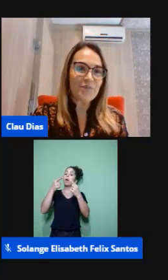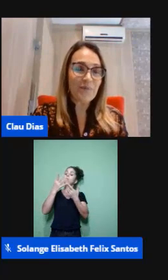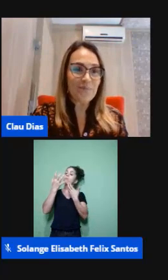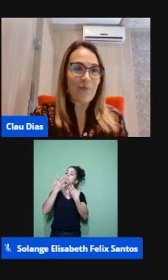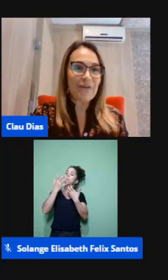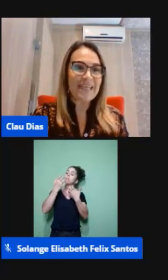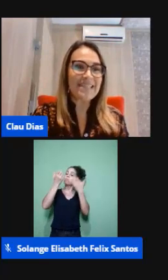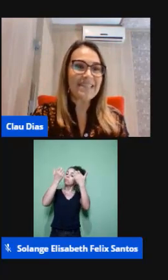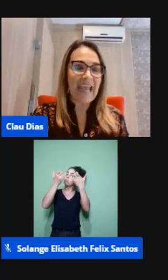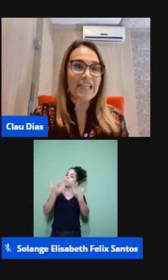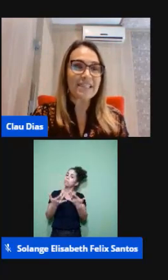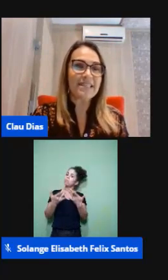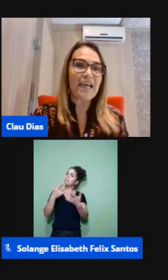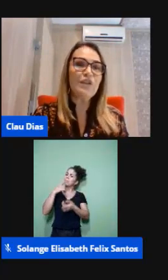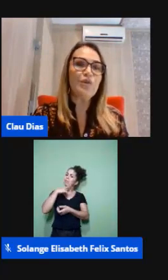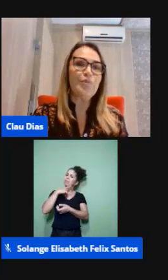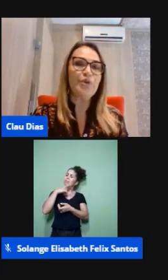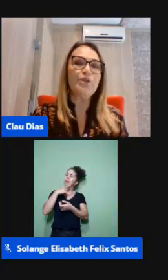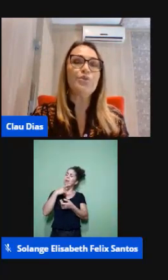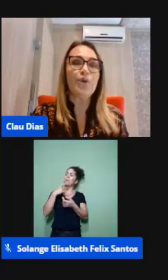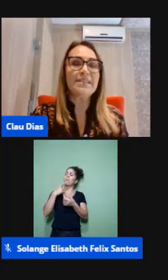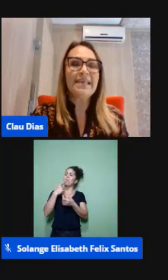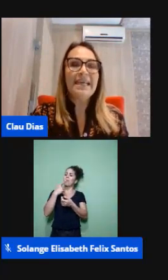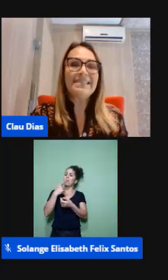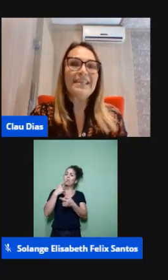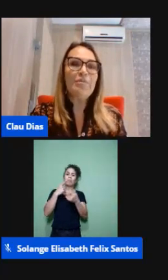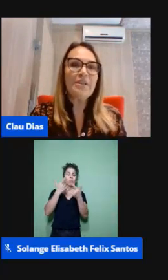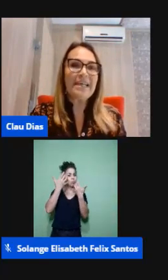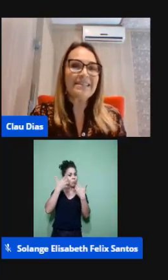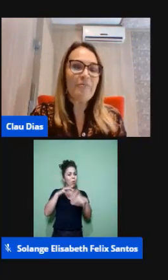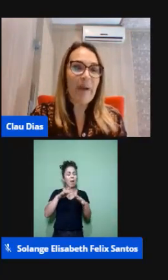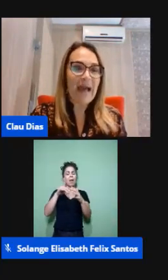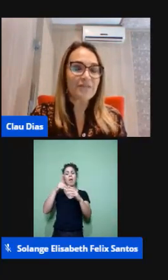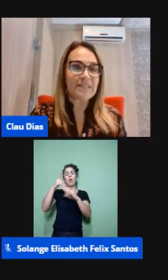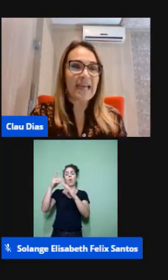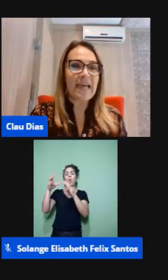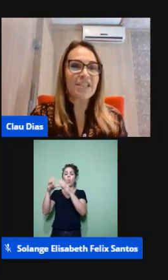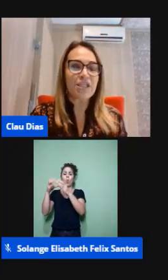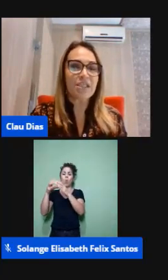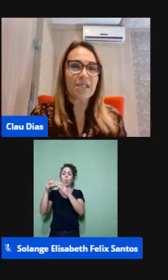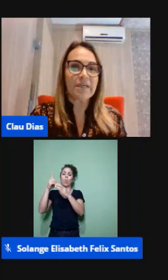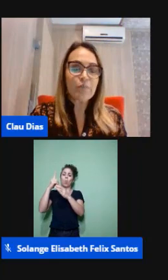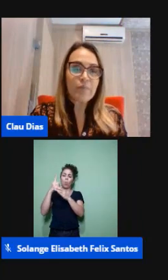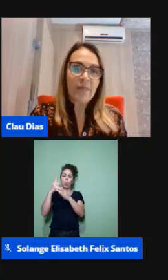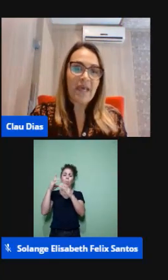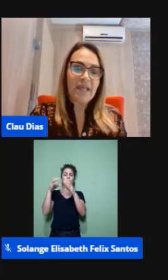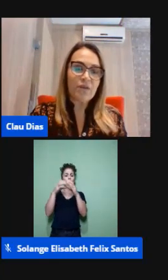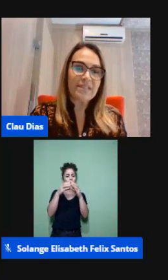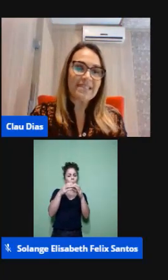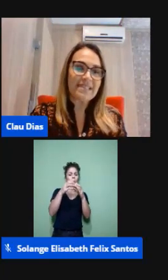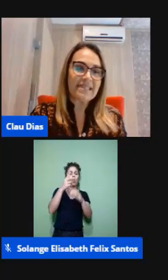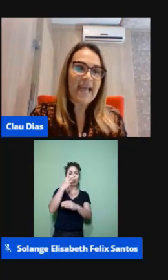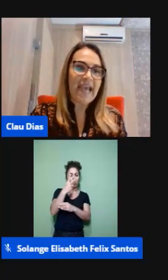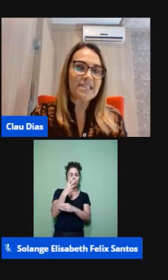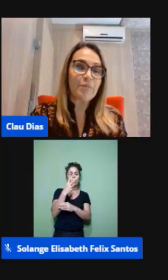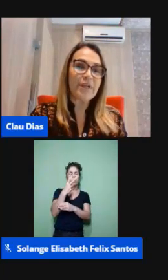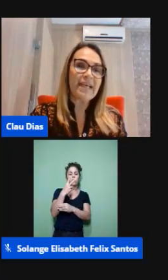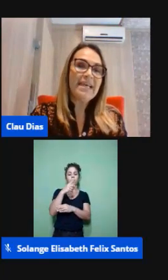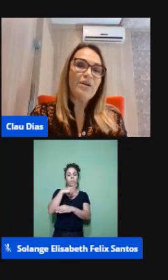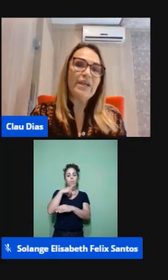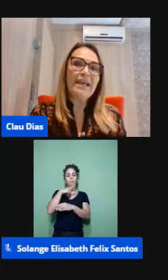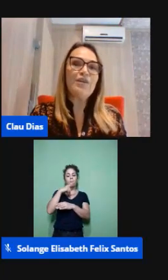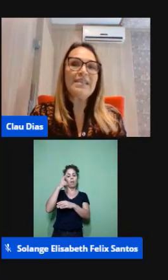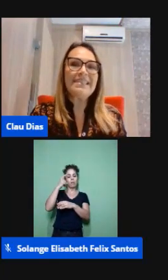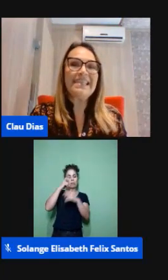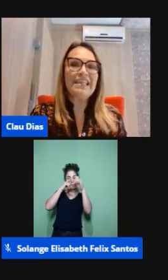ainda existe um pouco de resistência, né? No grupo 1 e no 2. Isso aqui é o projeto Sapatos, né? A gente trouxe essas ideias, né?